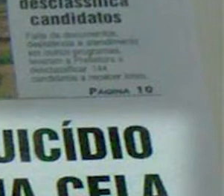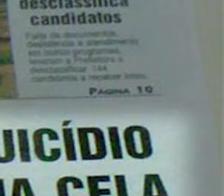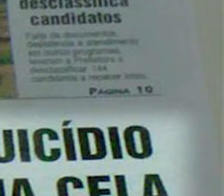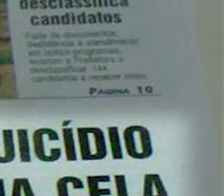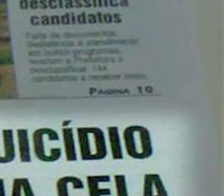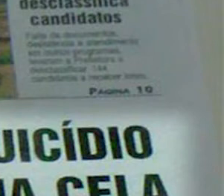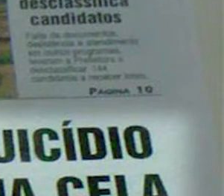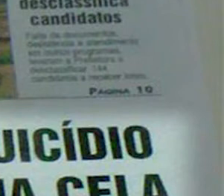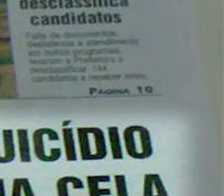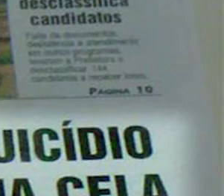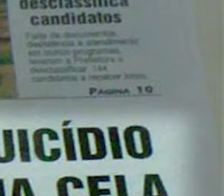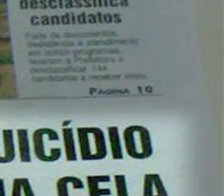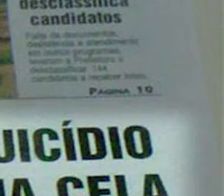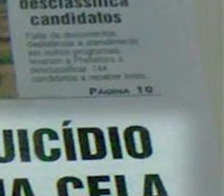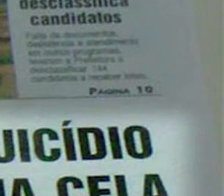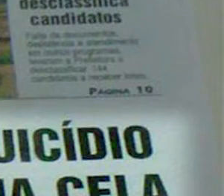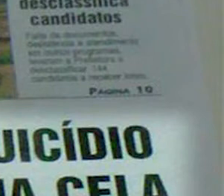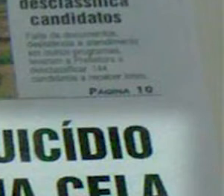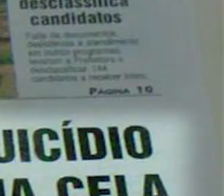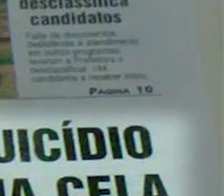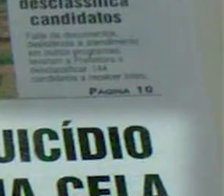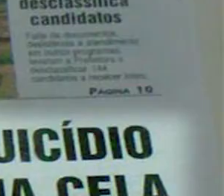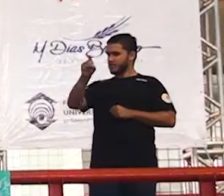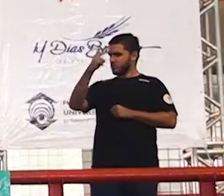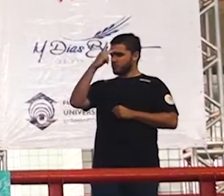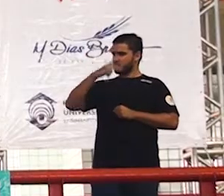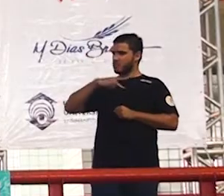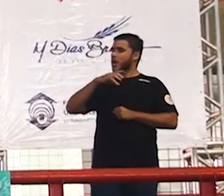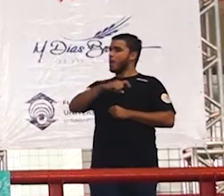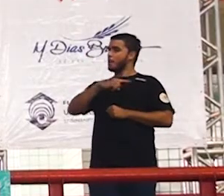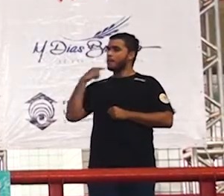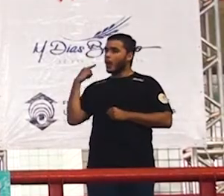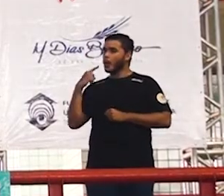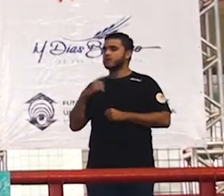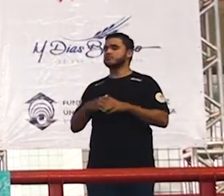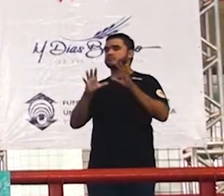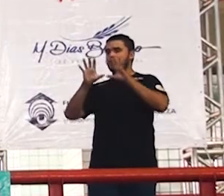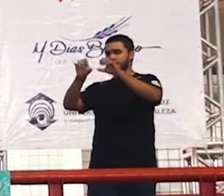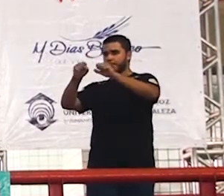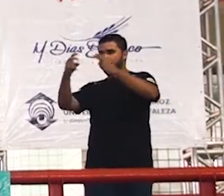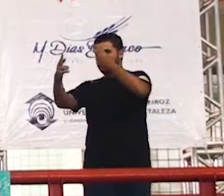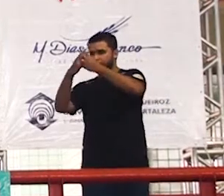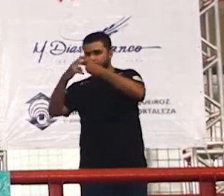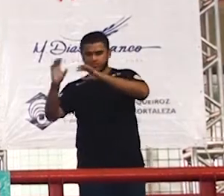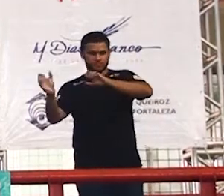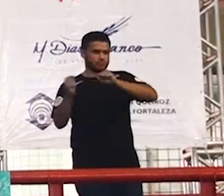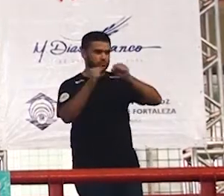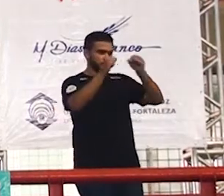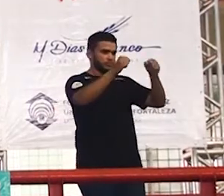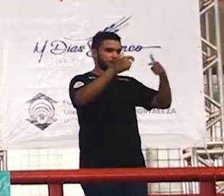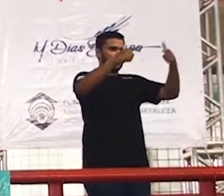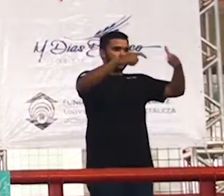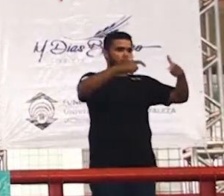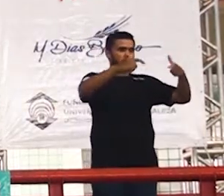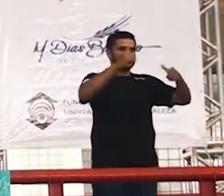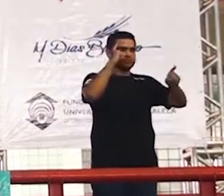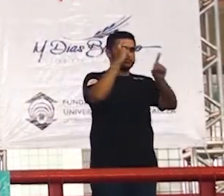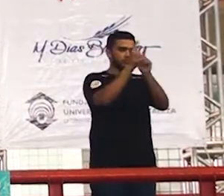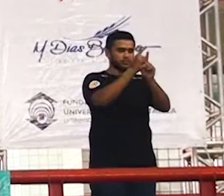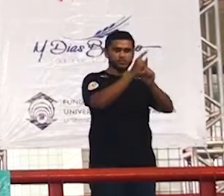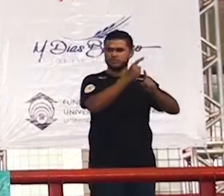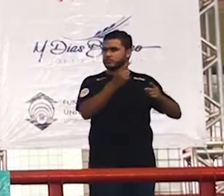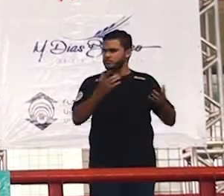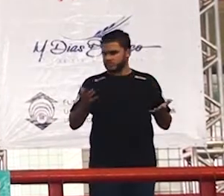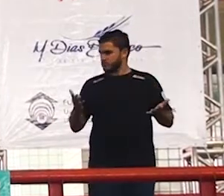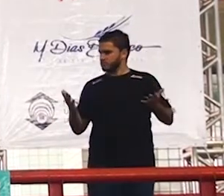Como assim? Como assim? Preso acusado de suicídio encontrado morto na cela. O cara